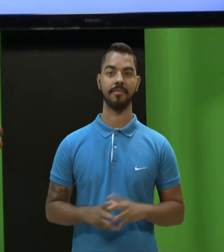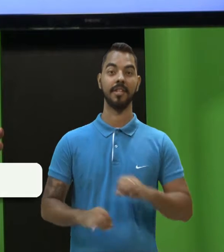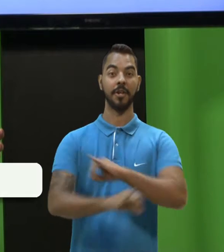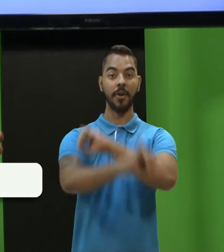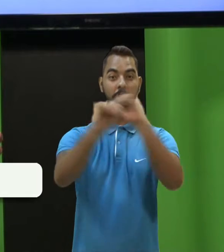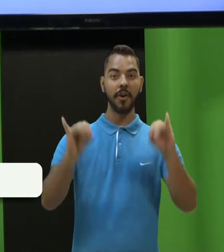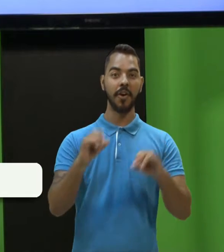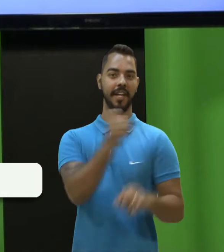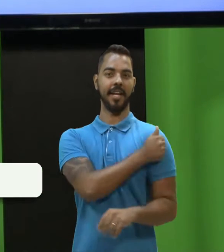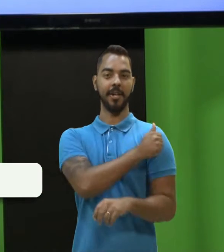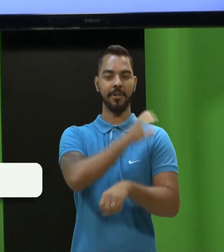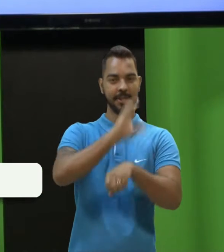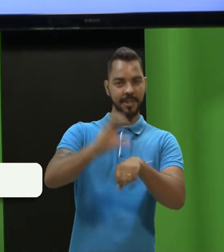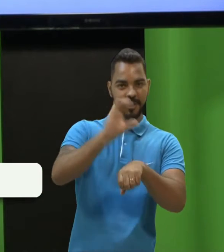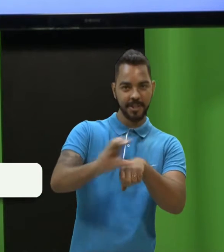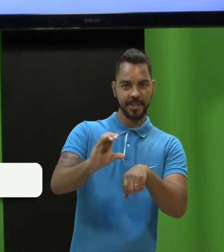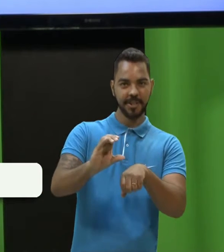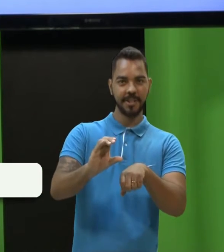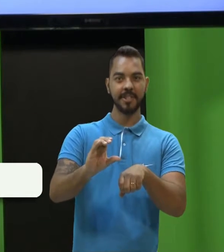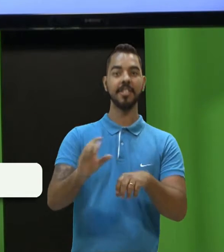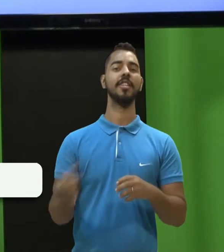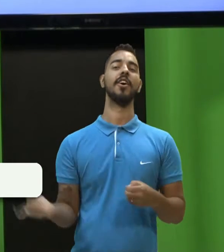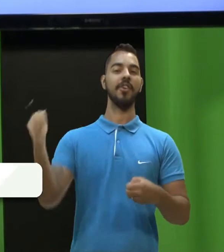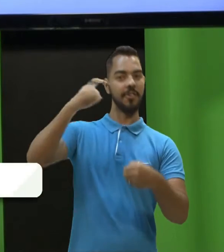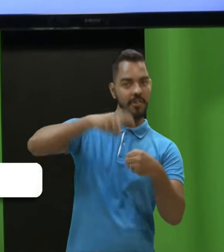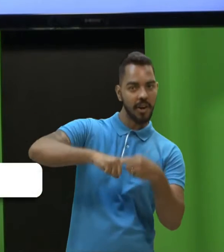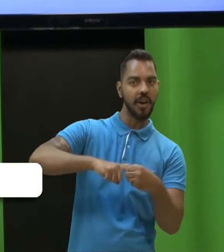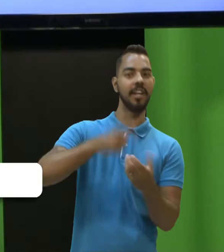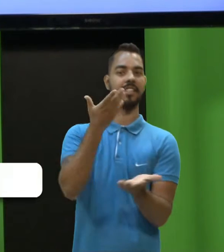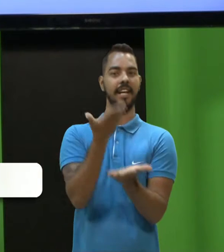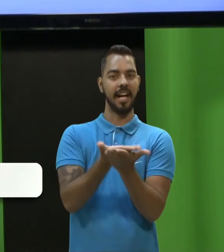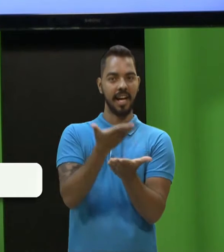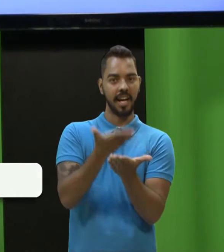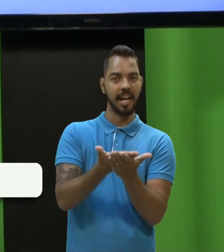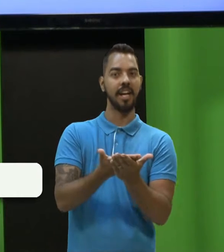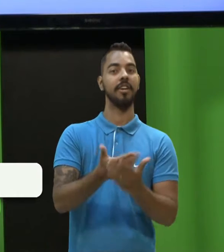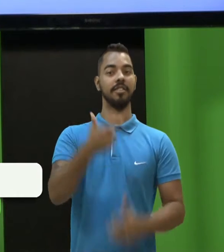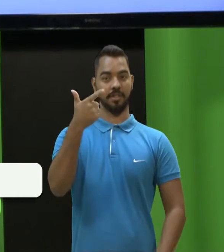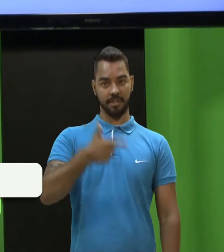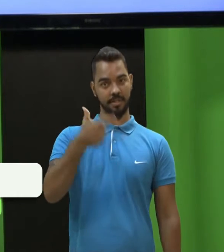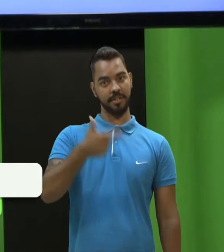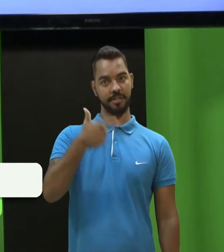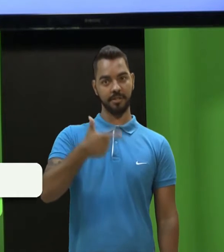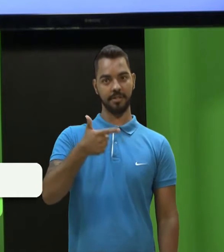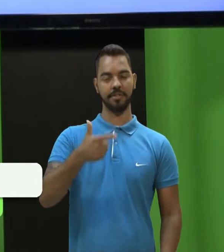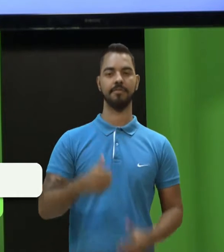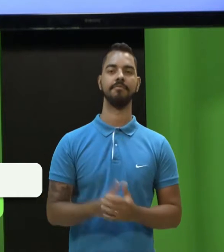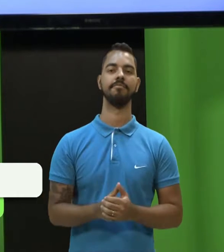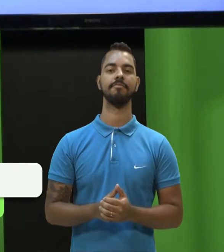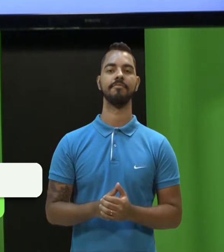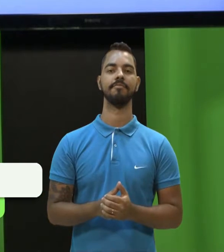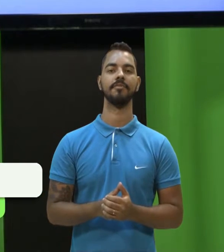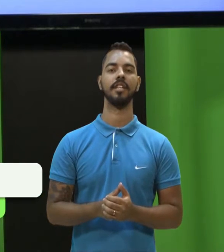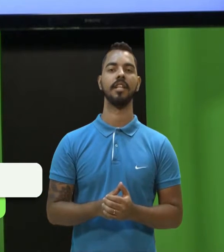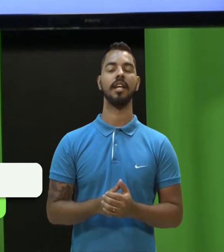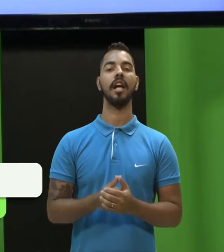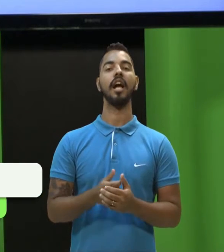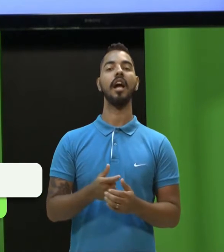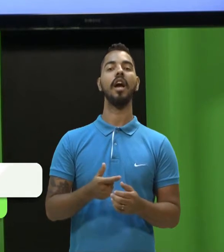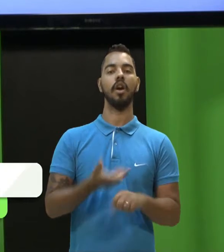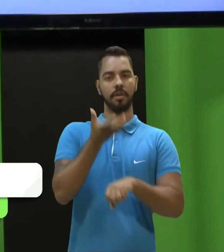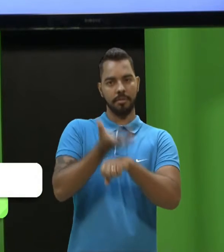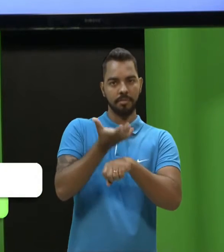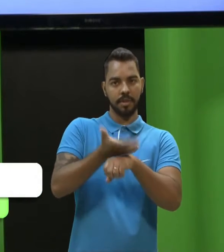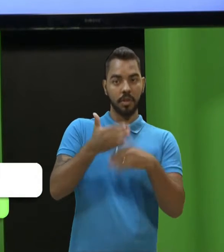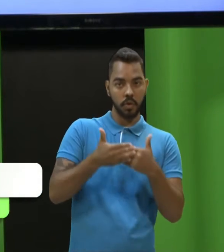Olá, cursistas! Estamos de volta para a nossa segunda aula. Vamos dar sequência aos nossos estudos da disciplina Língua